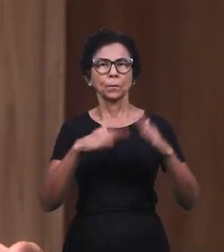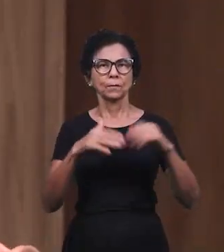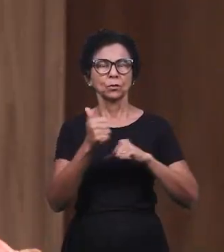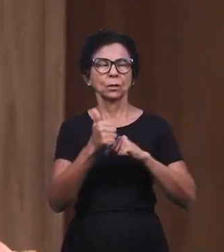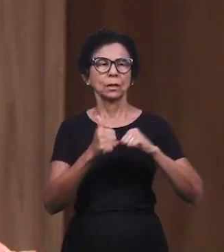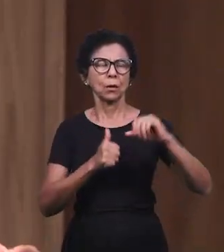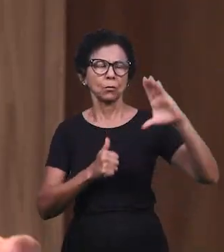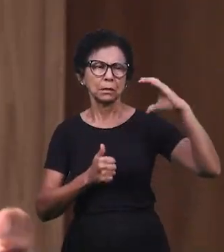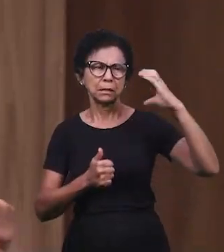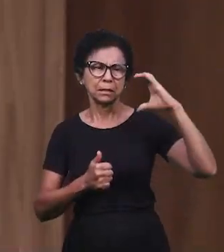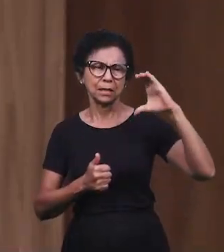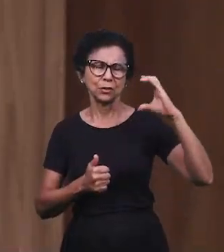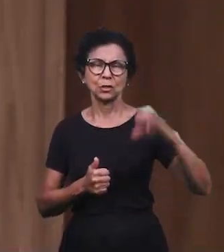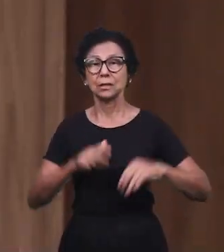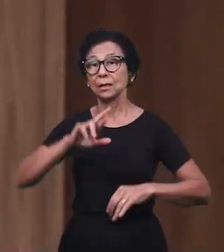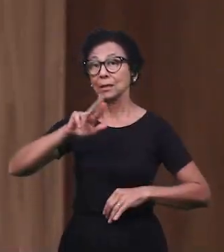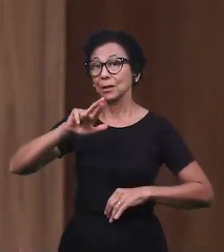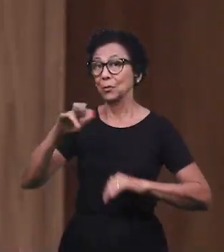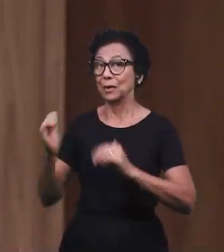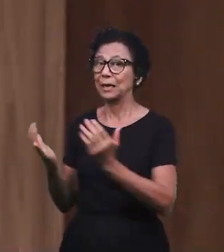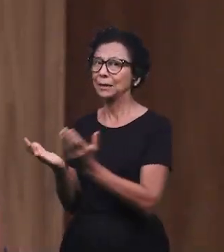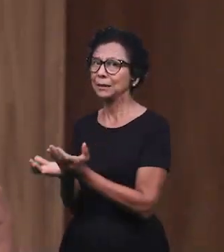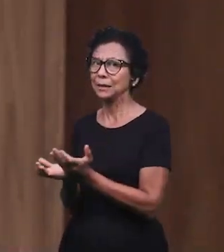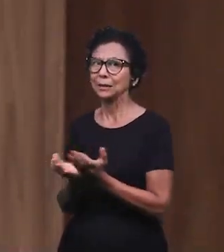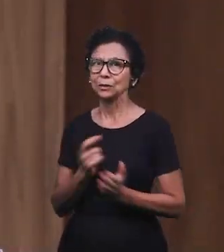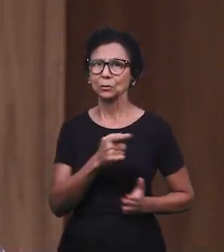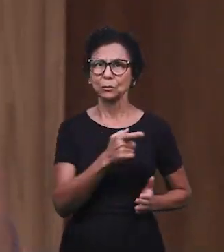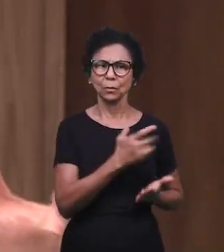começou a questionar em